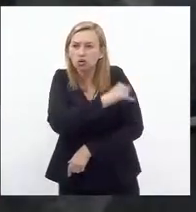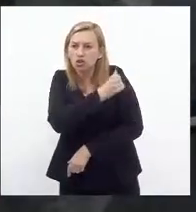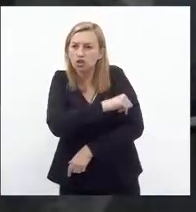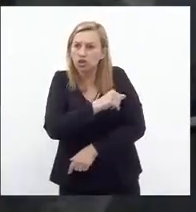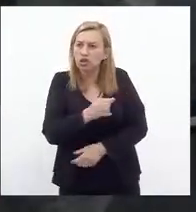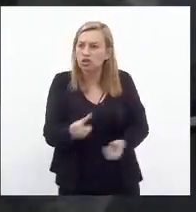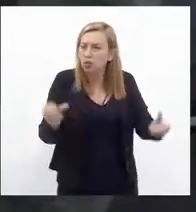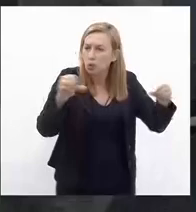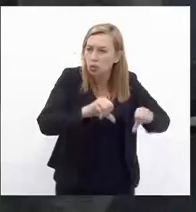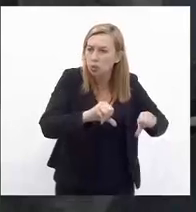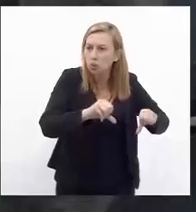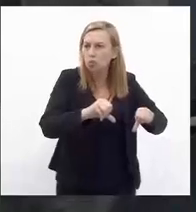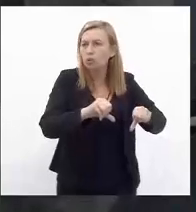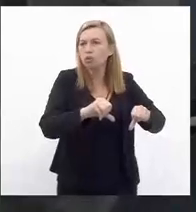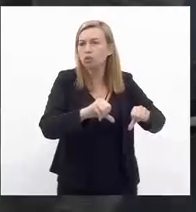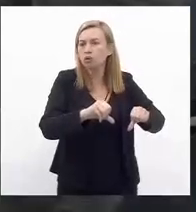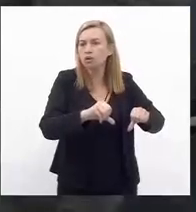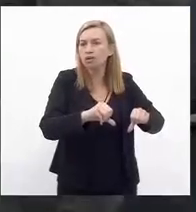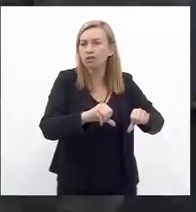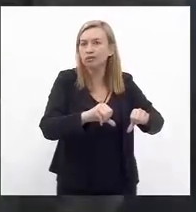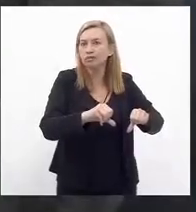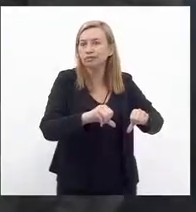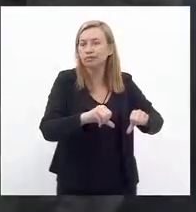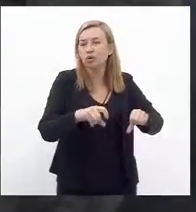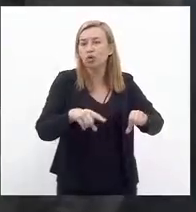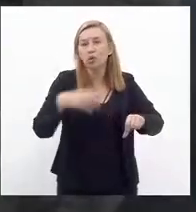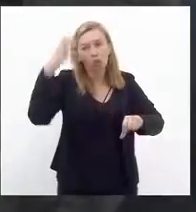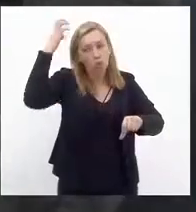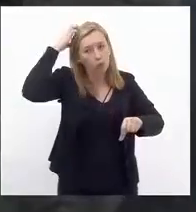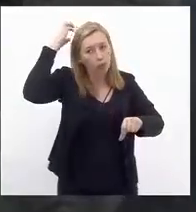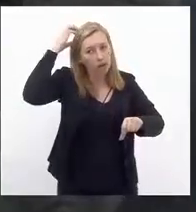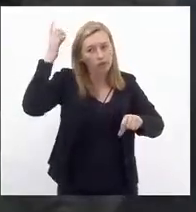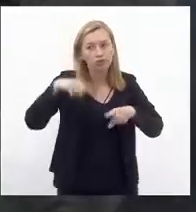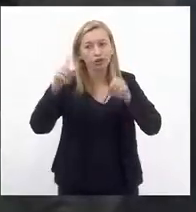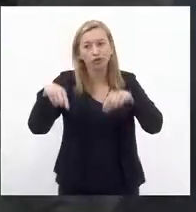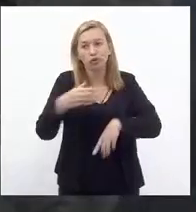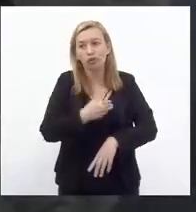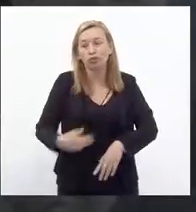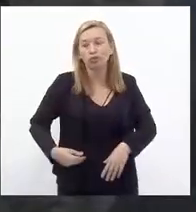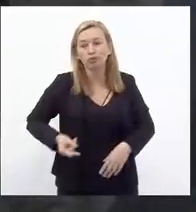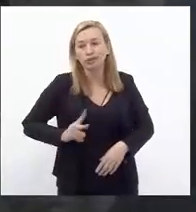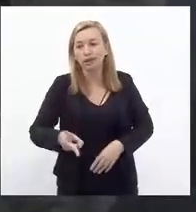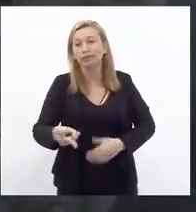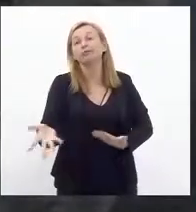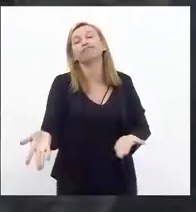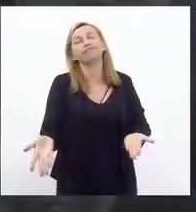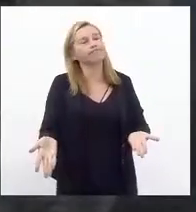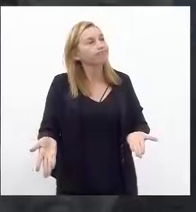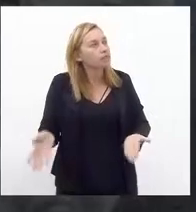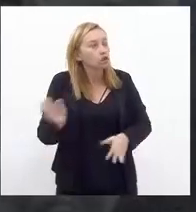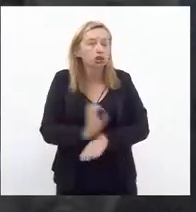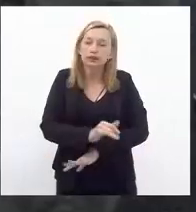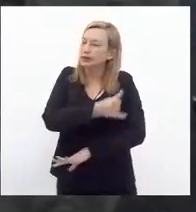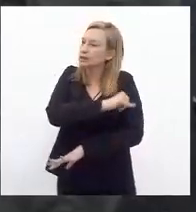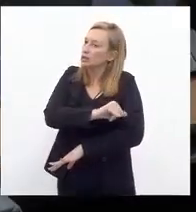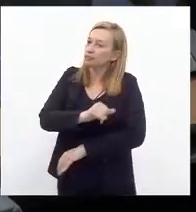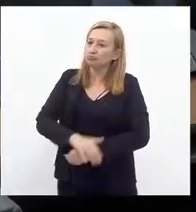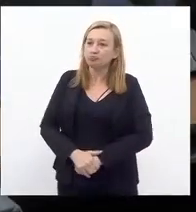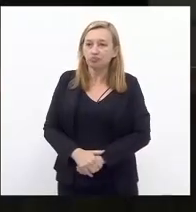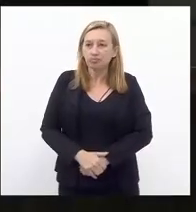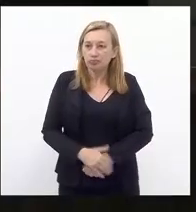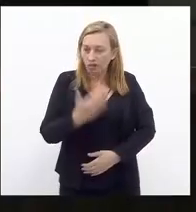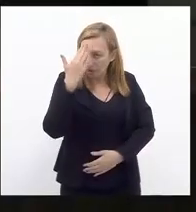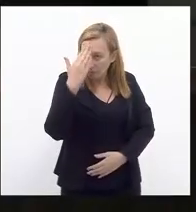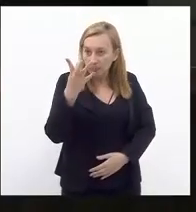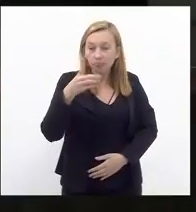tá afundado no buraco que ele seja o único penalizado no estado do Rio de Janeiro